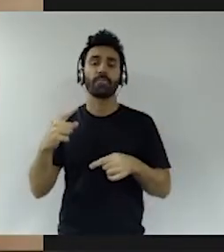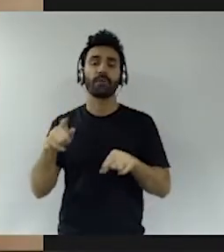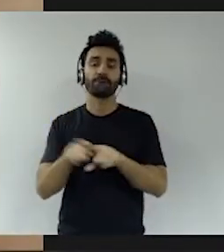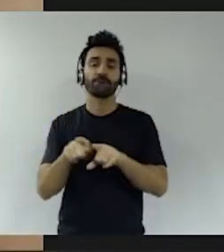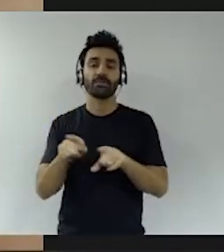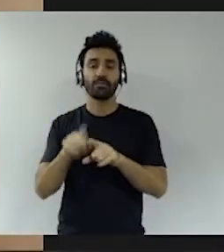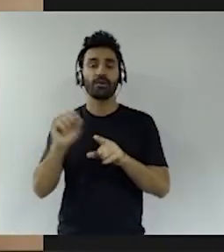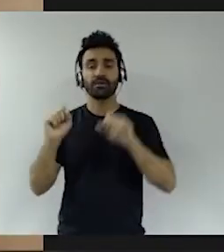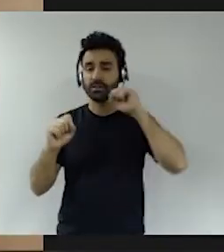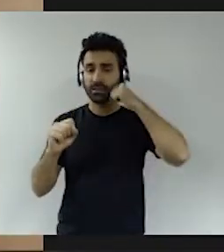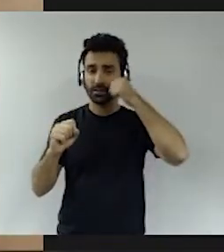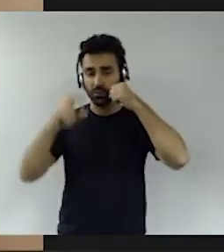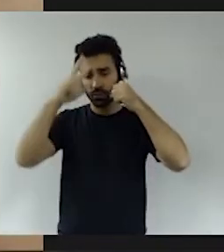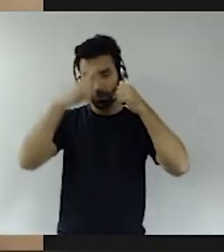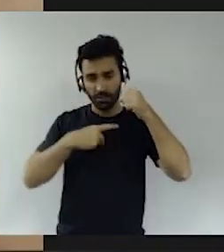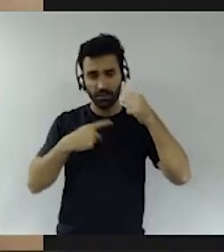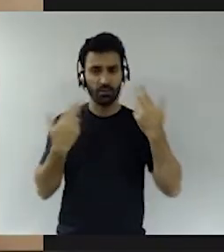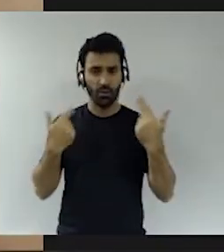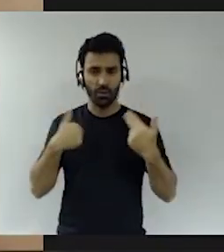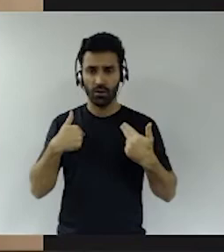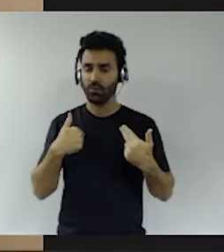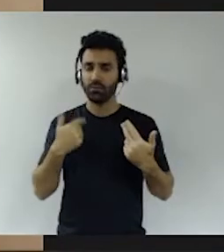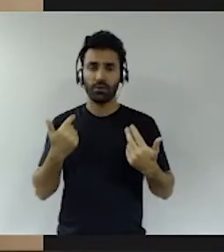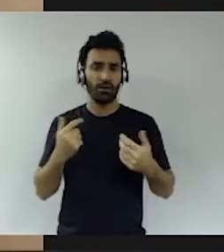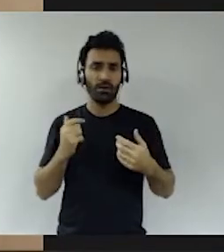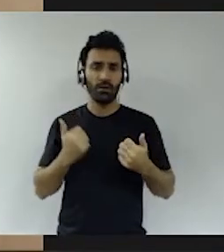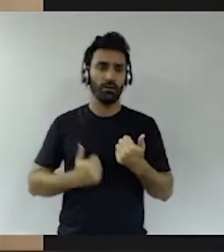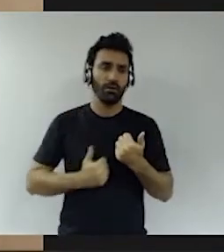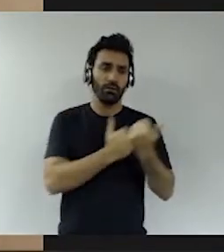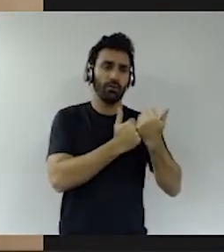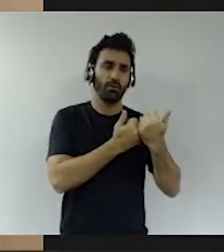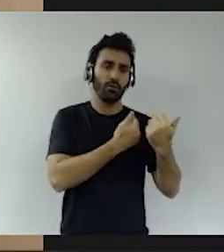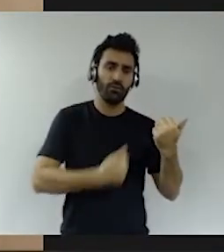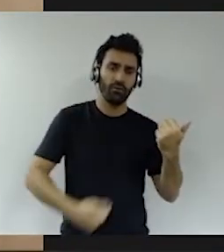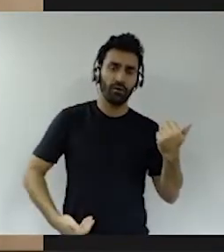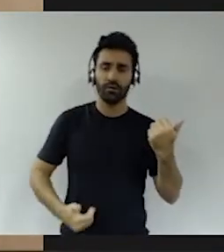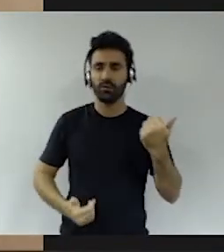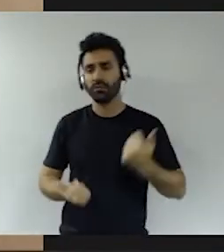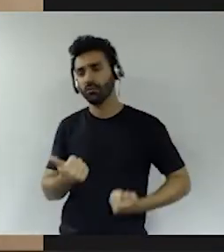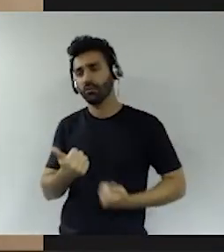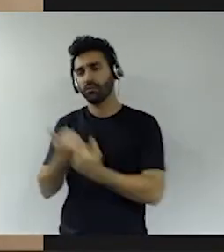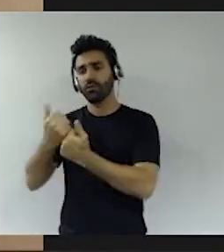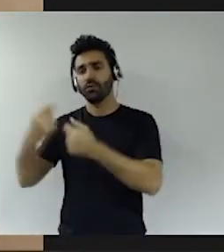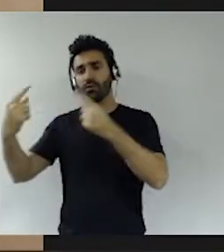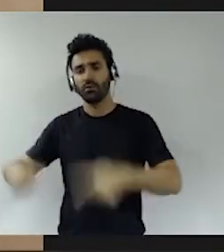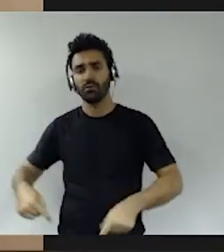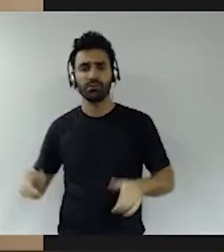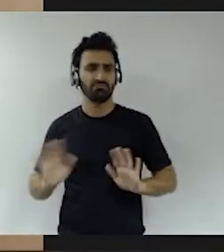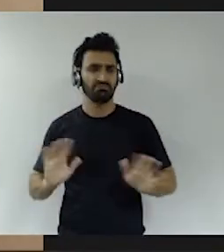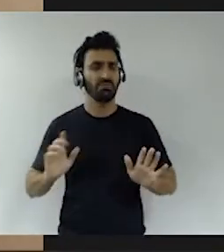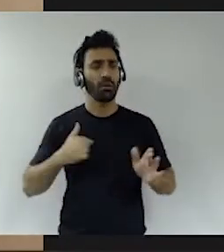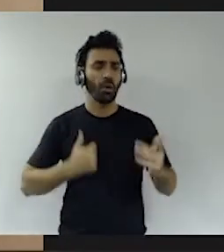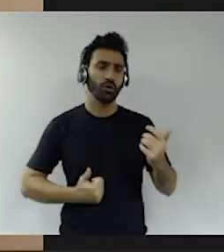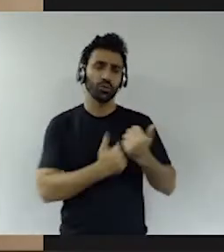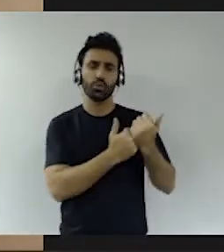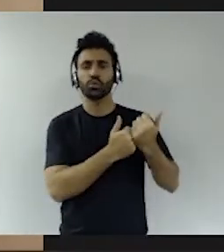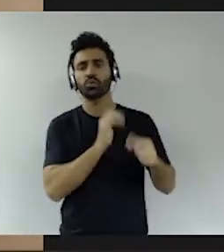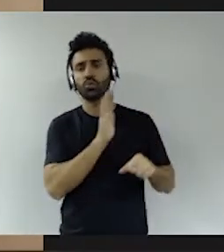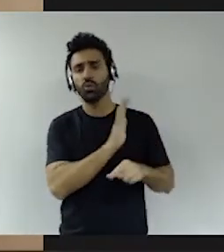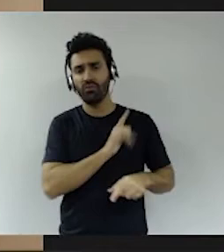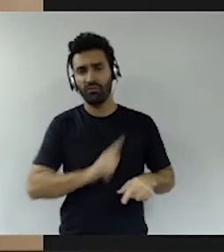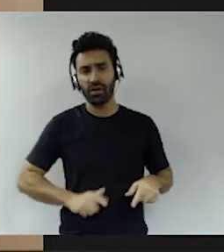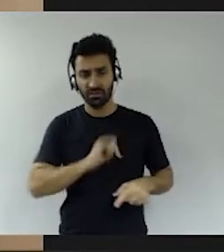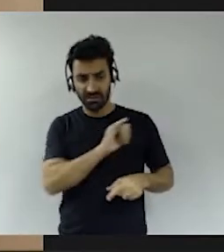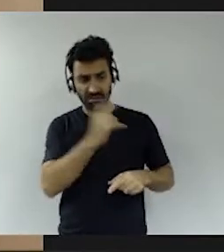de uma senadora independente como eu, que não sou nem governo nem oposição, mas tento ajudar o governo naquilo que entendo que o governo